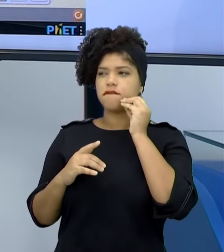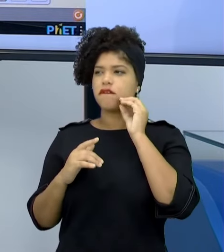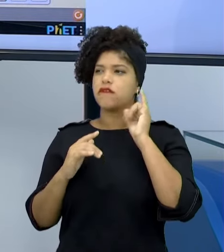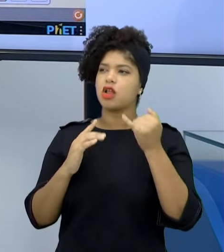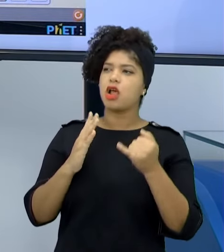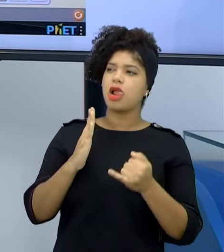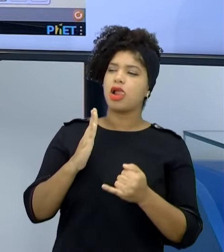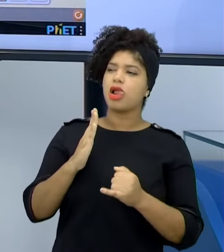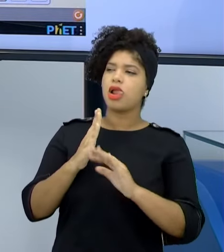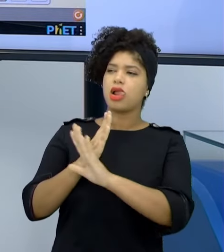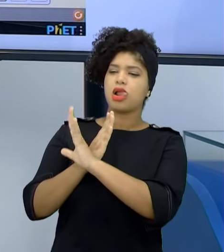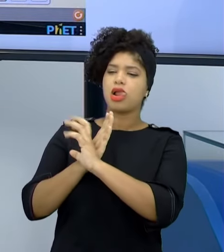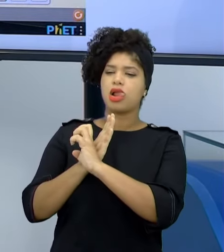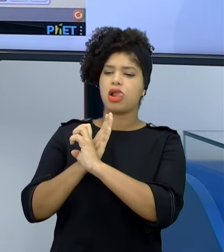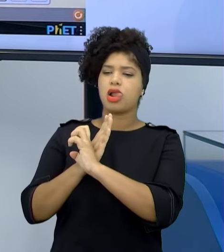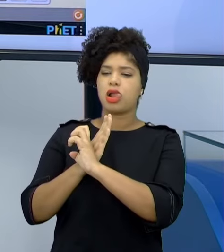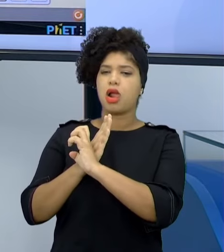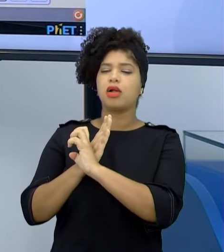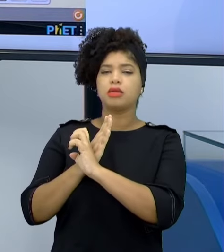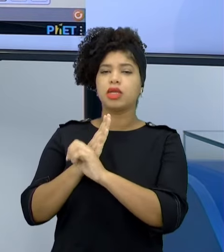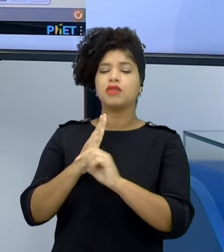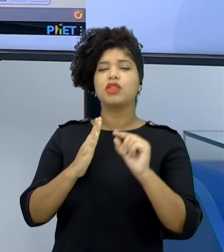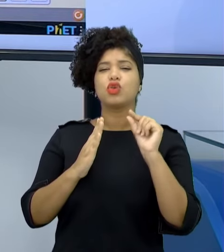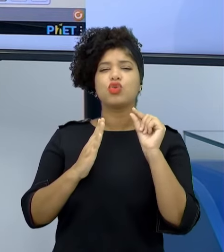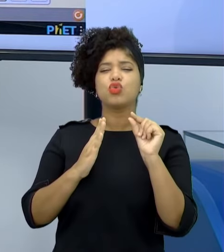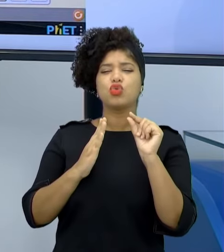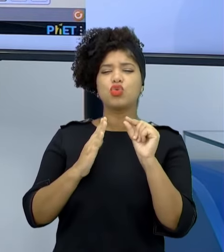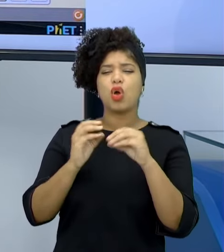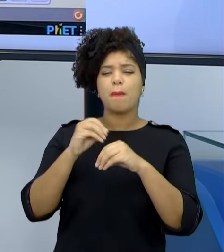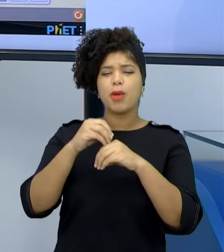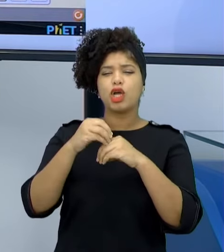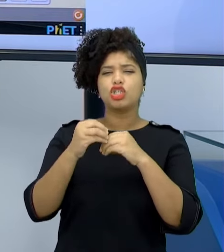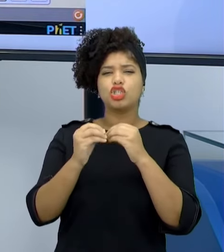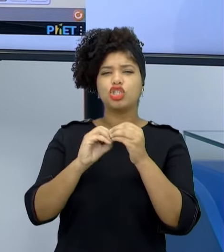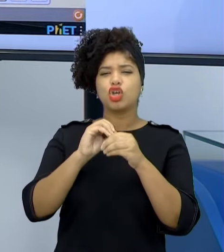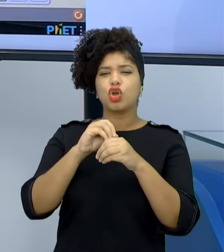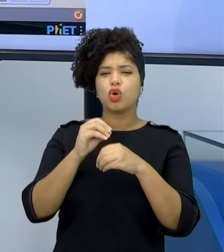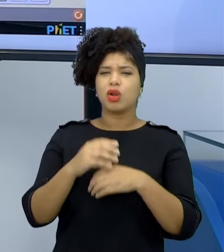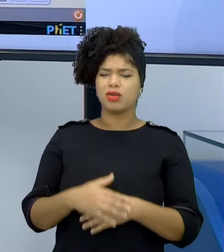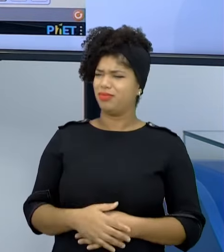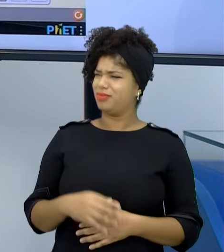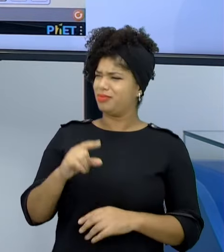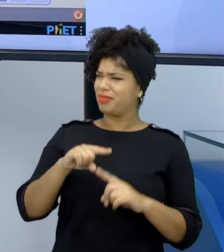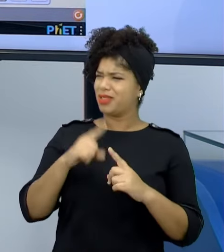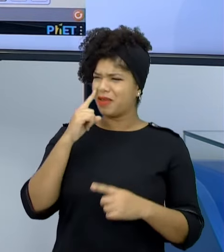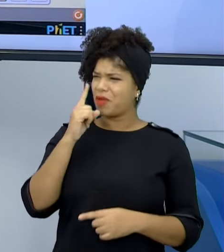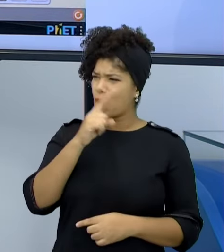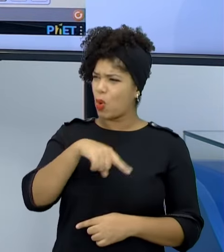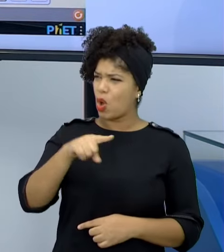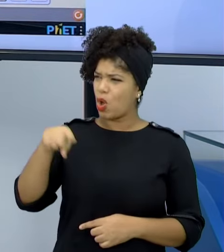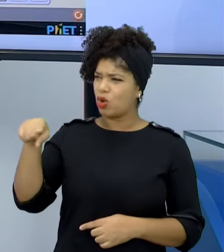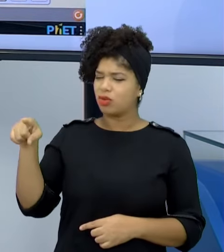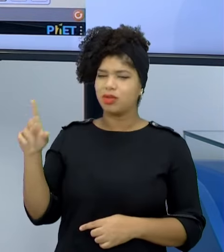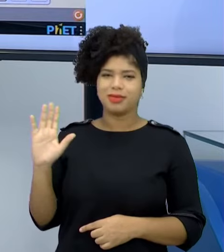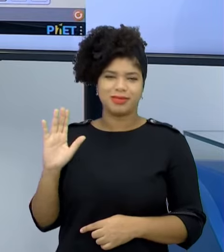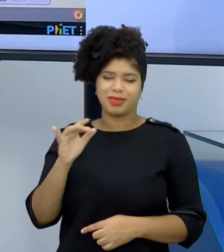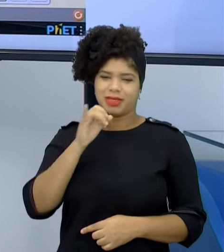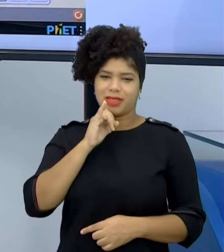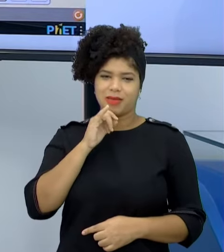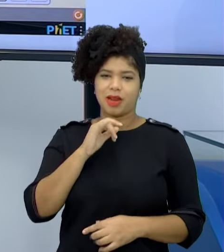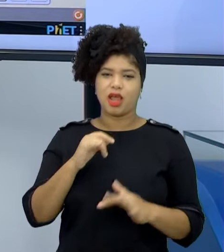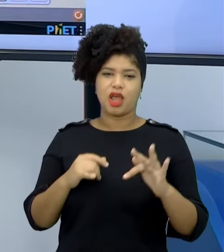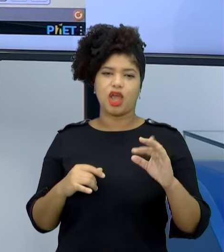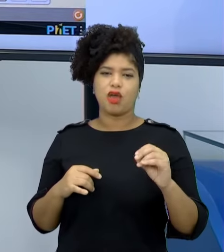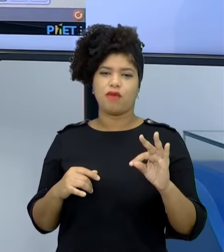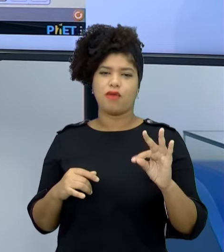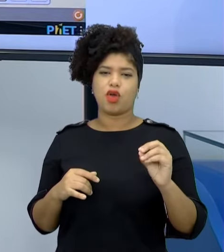solar, uma partícula, digamos assim. Mas a partícula, você desenha uma onda? Uma partícula onda, digamos, chamada